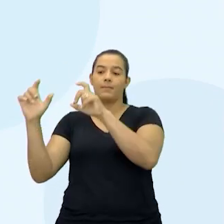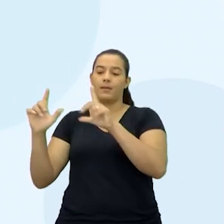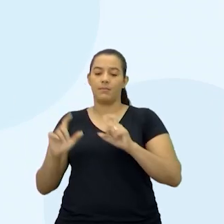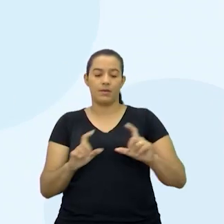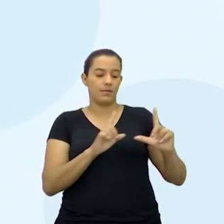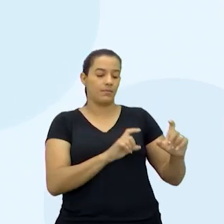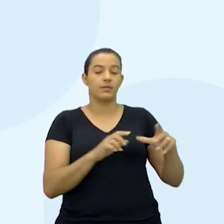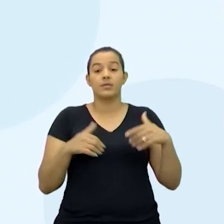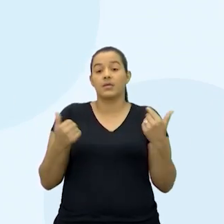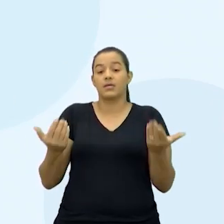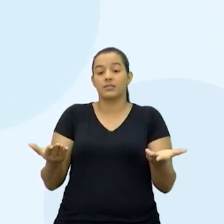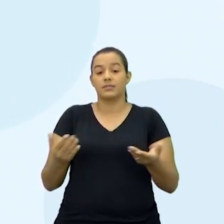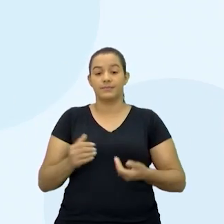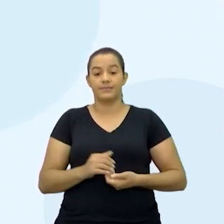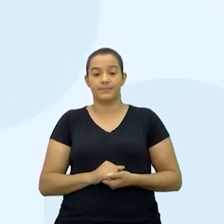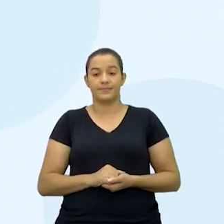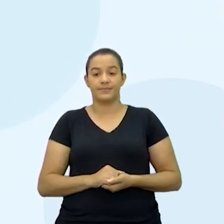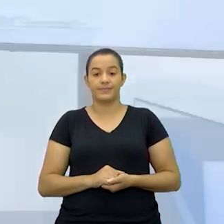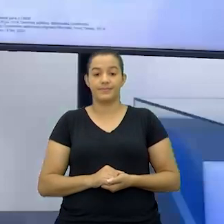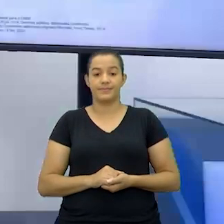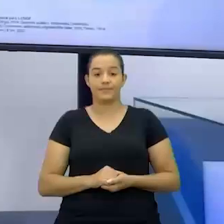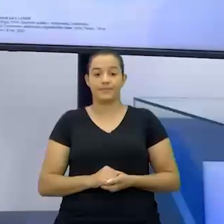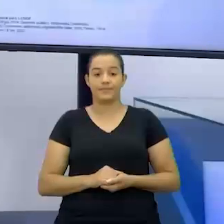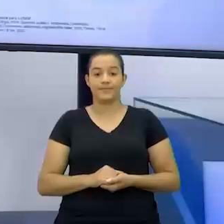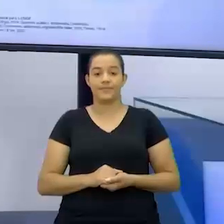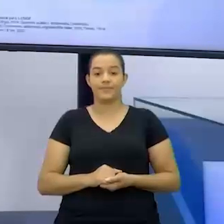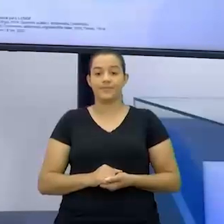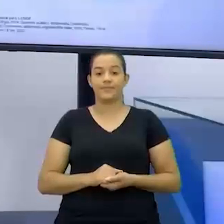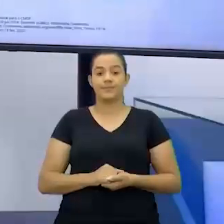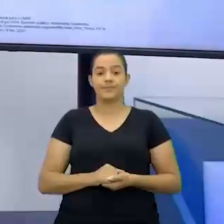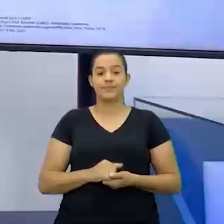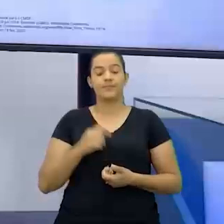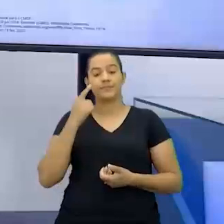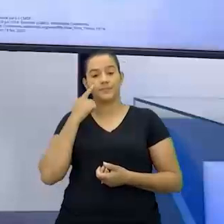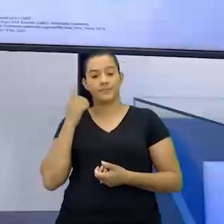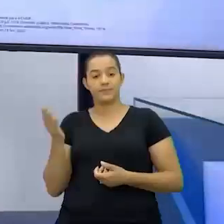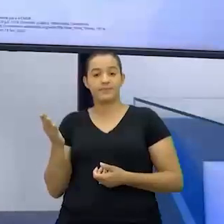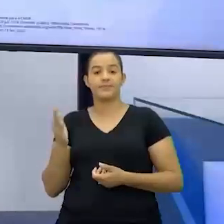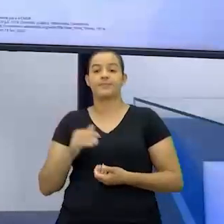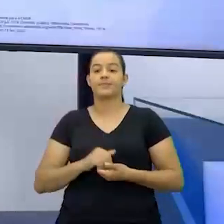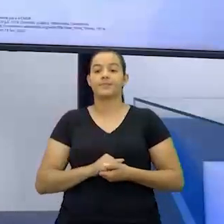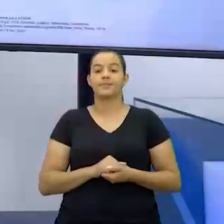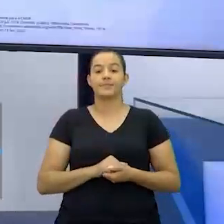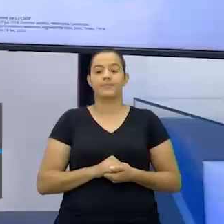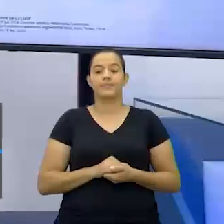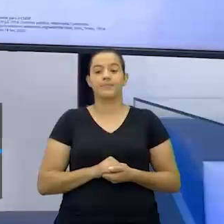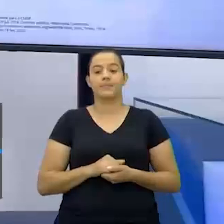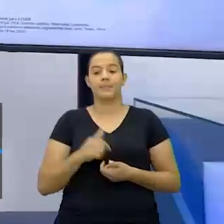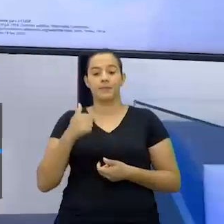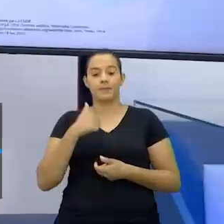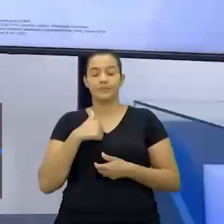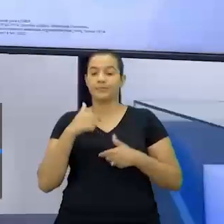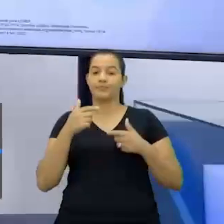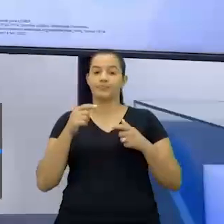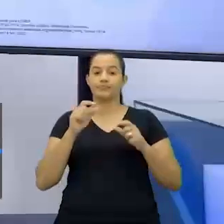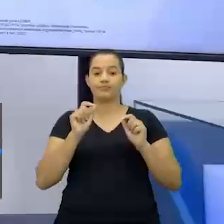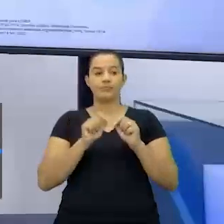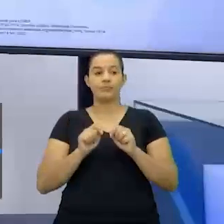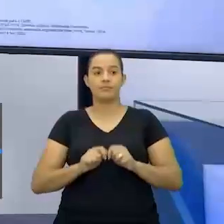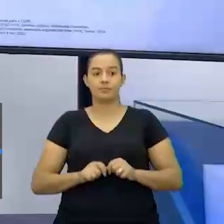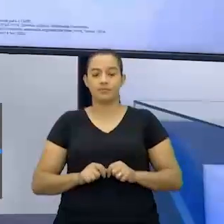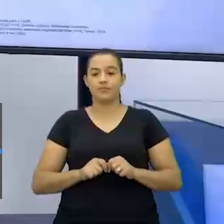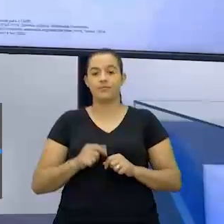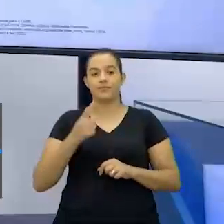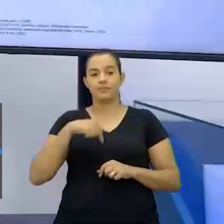as imagens? Então, voltando para mim, eu falo para vocês o quê? Eu falei para